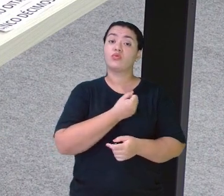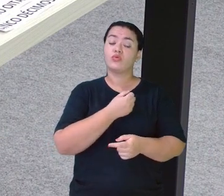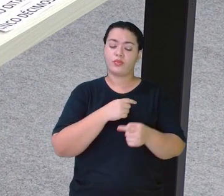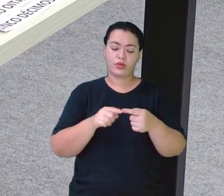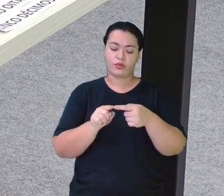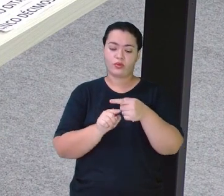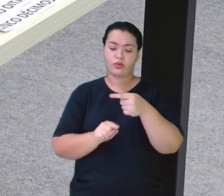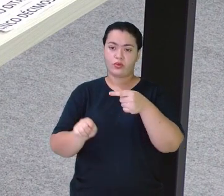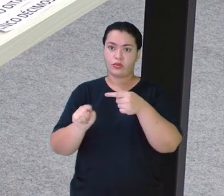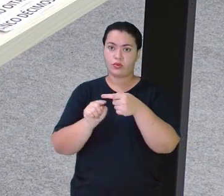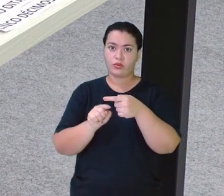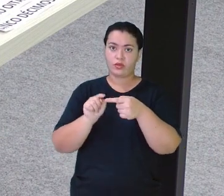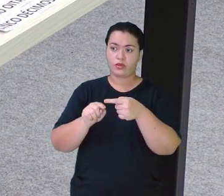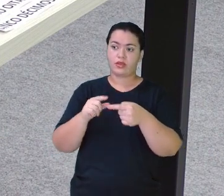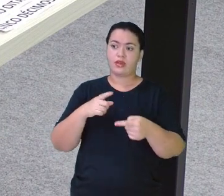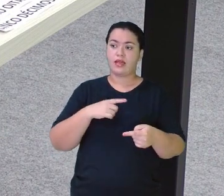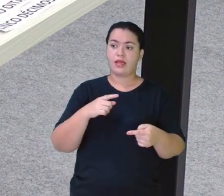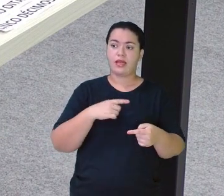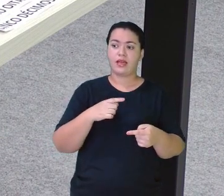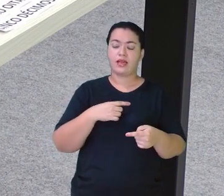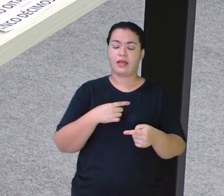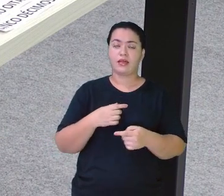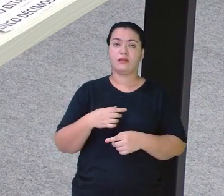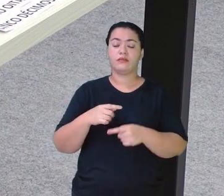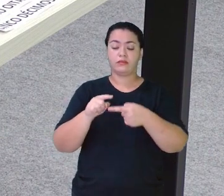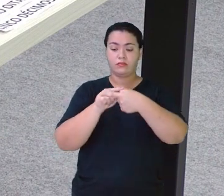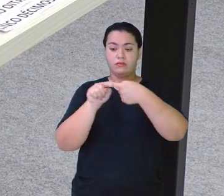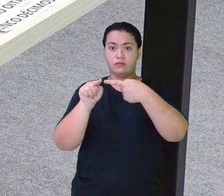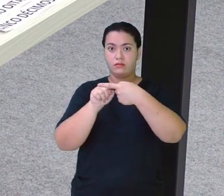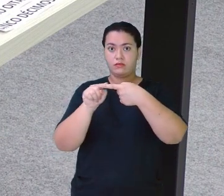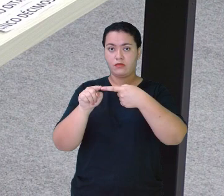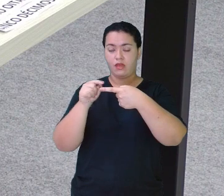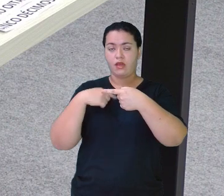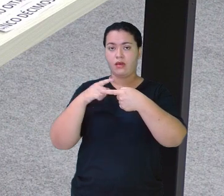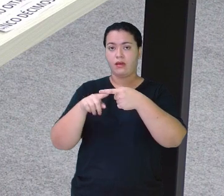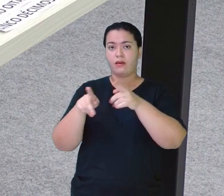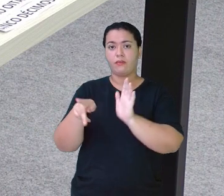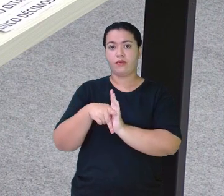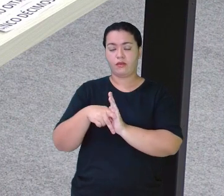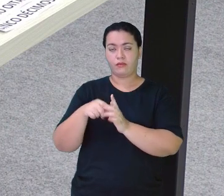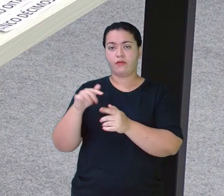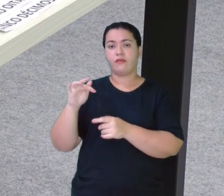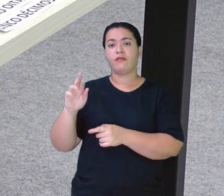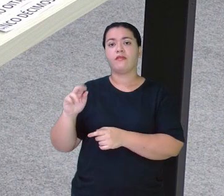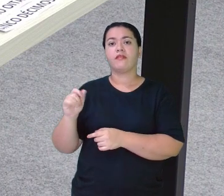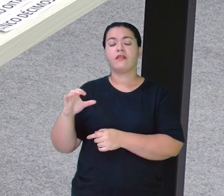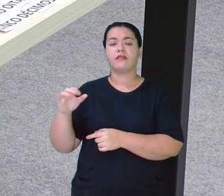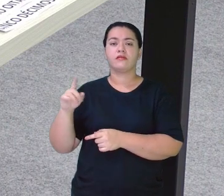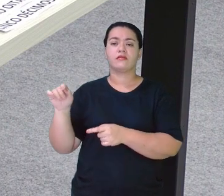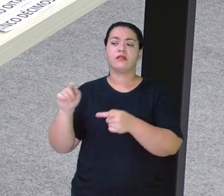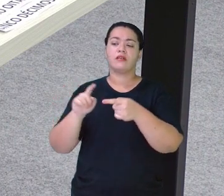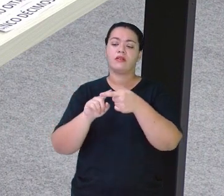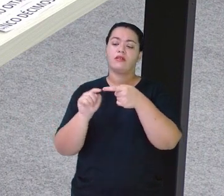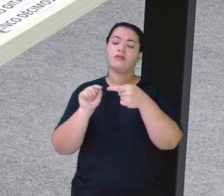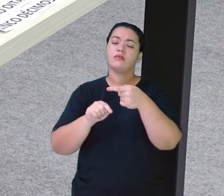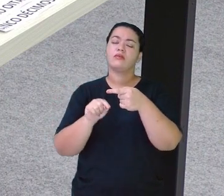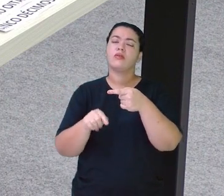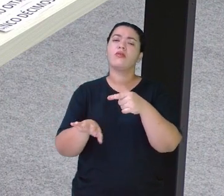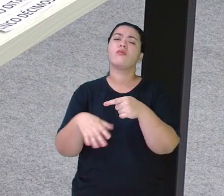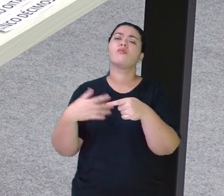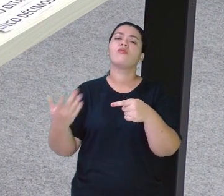embaixo, olha lá, eu tenho o tracinho da fração. O número que fica aqui embaixo, qual